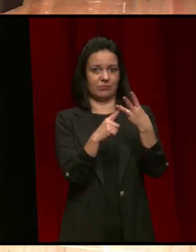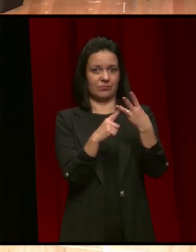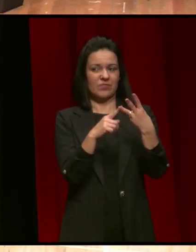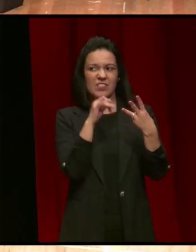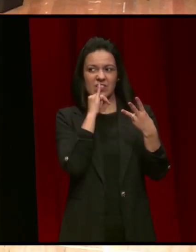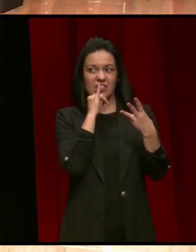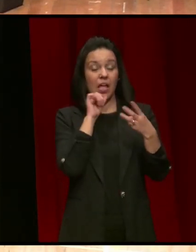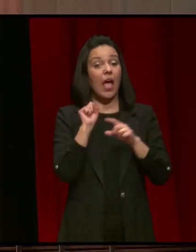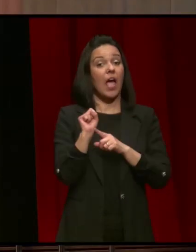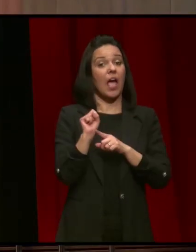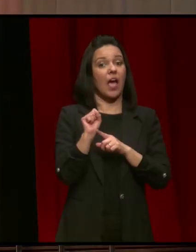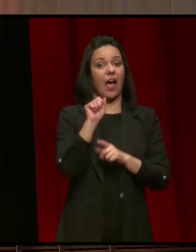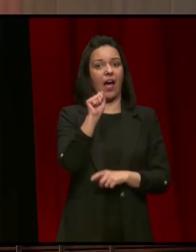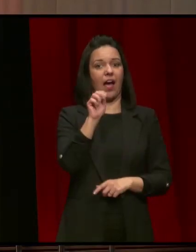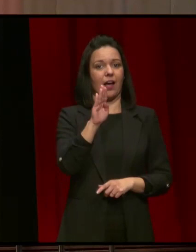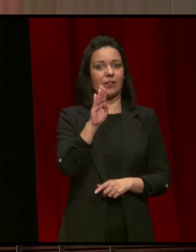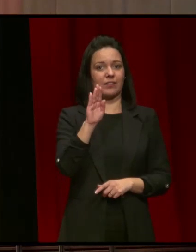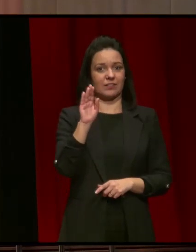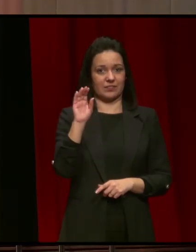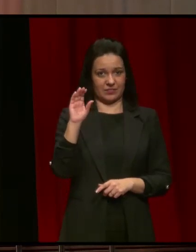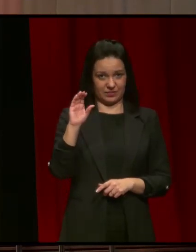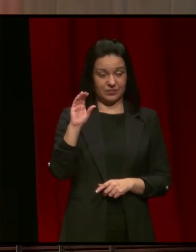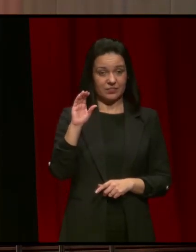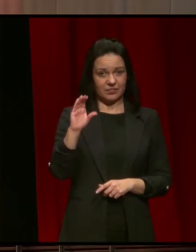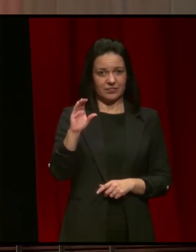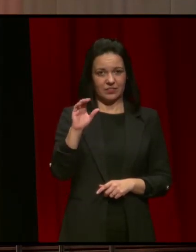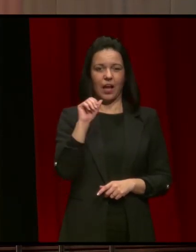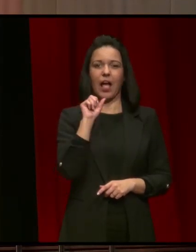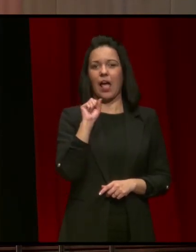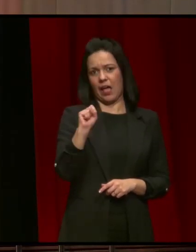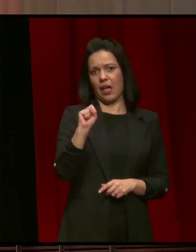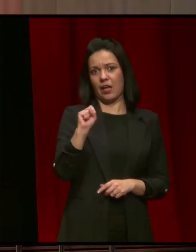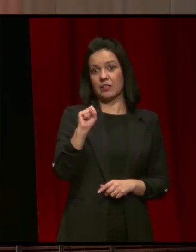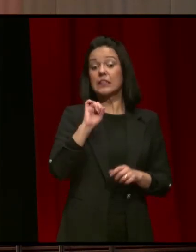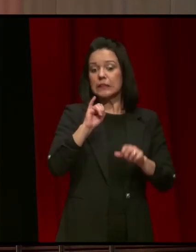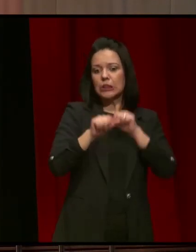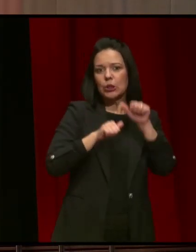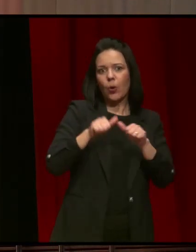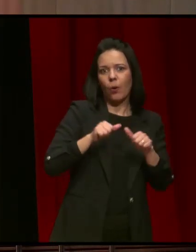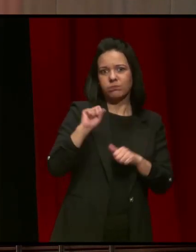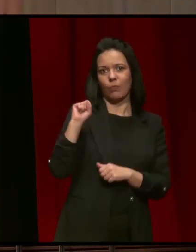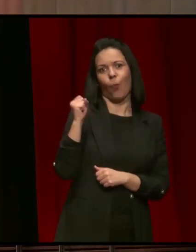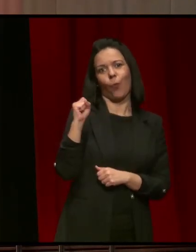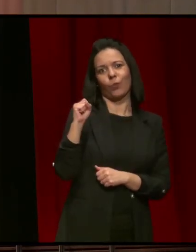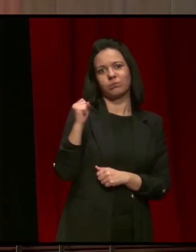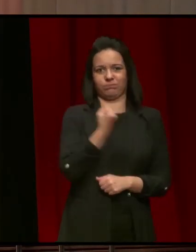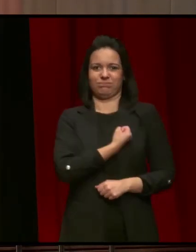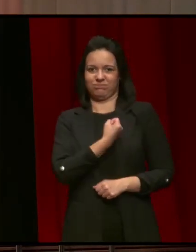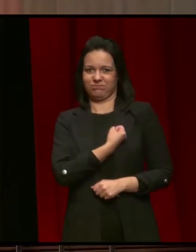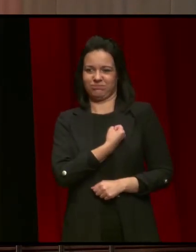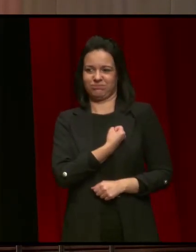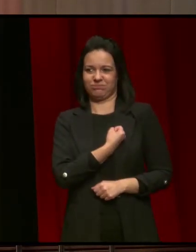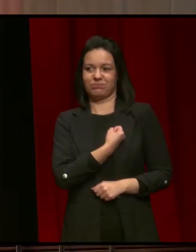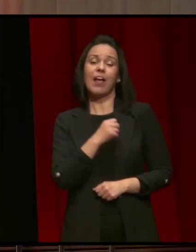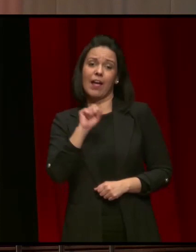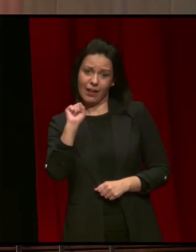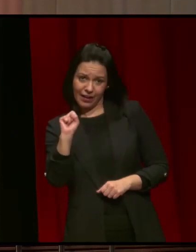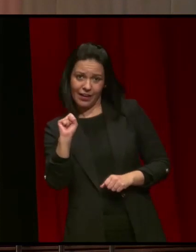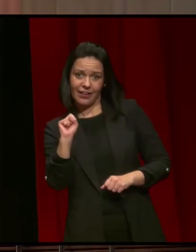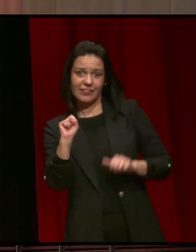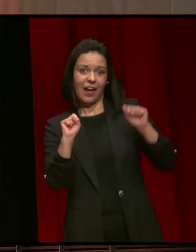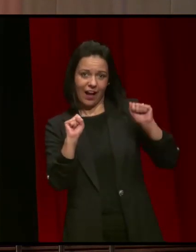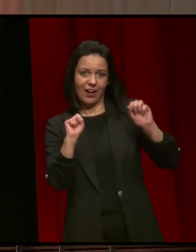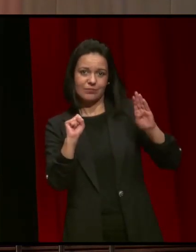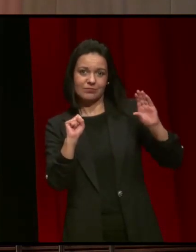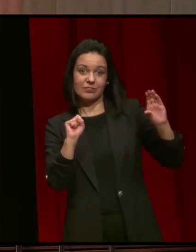é a letra S. Mas se eu fizer assim, isso aqui é o número 8. Tá vendo? S, número 8.